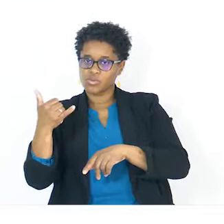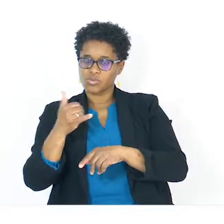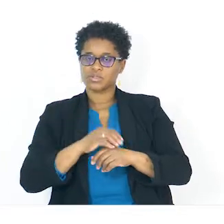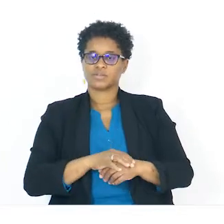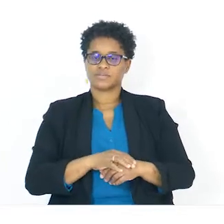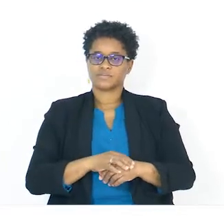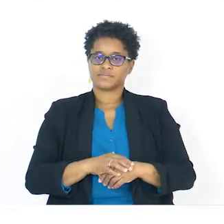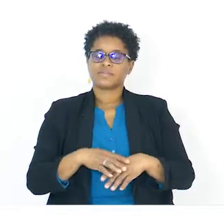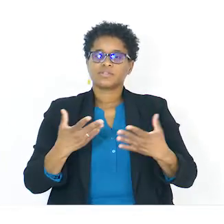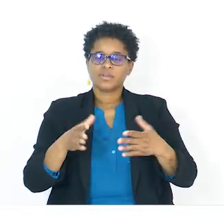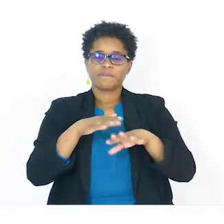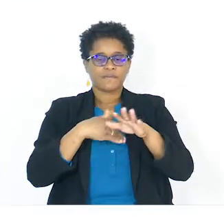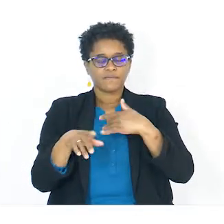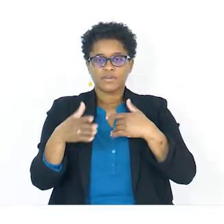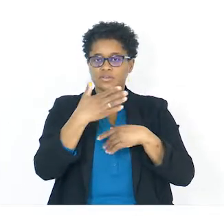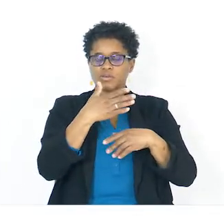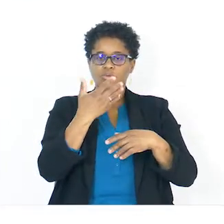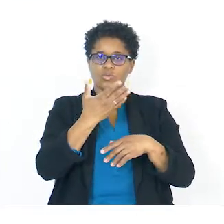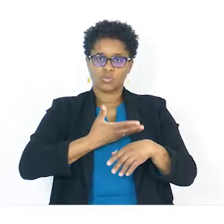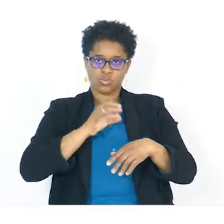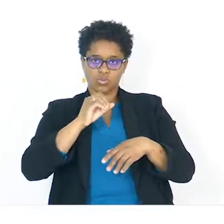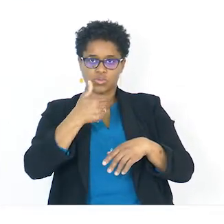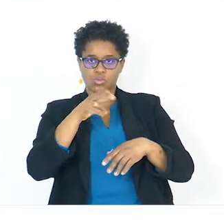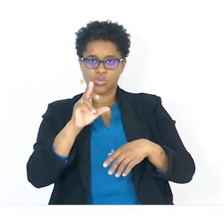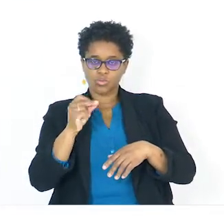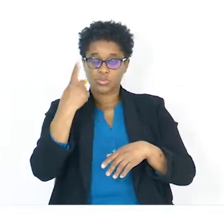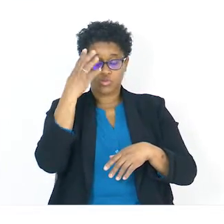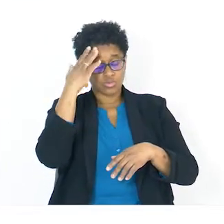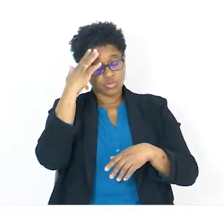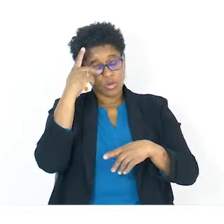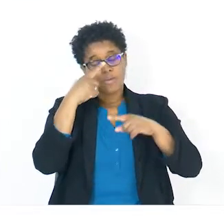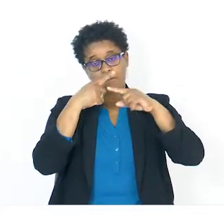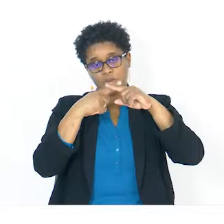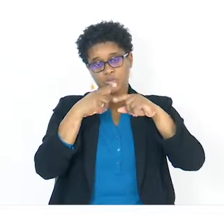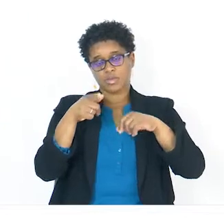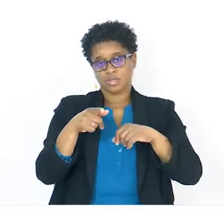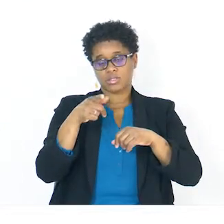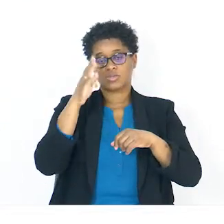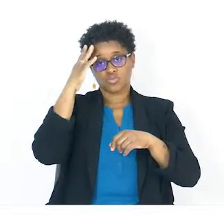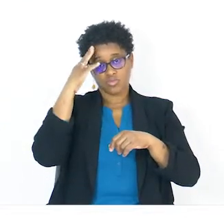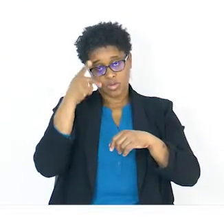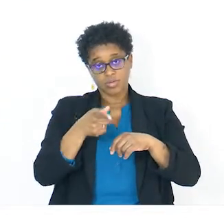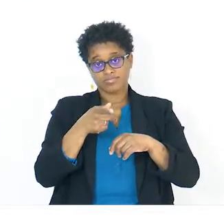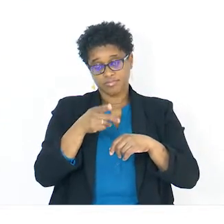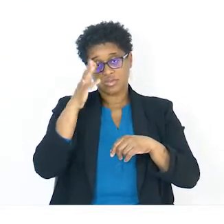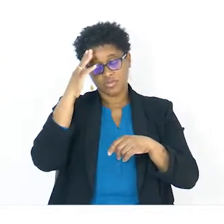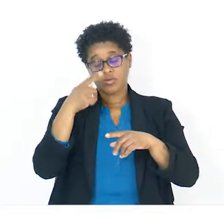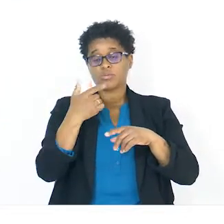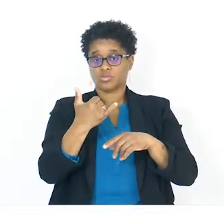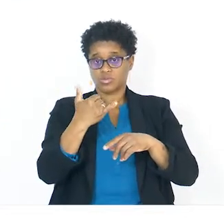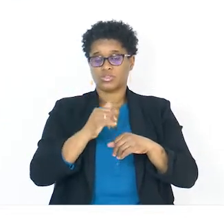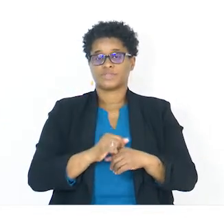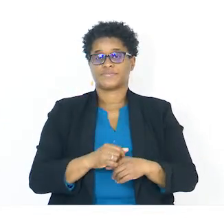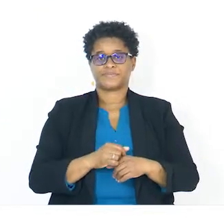12. Para calcular o dobro de um número, multiplica-se esse número